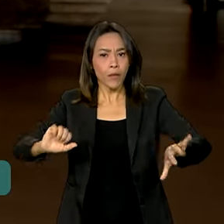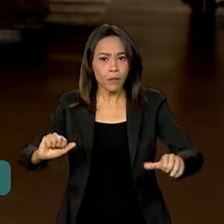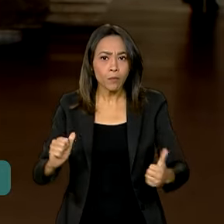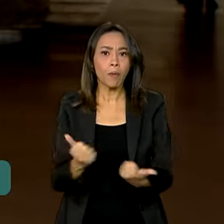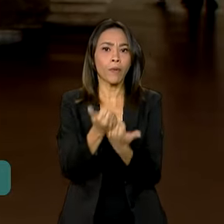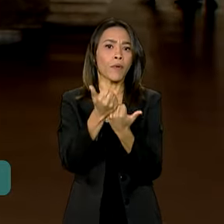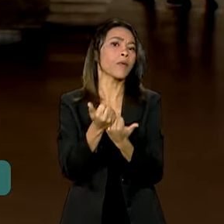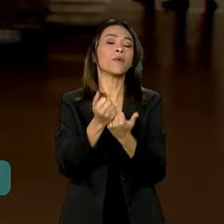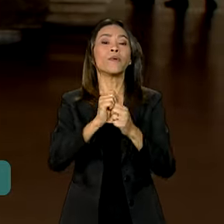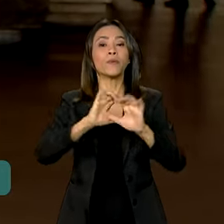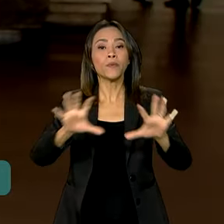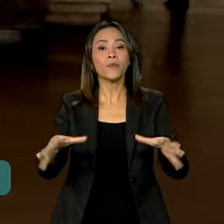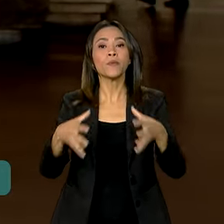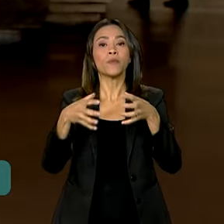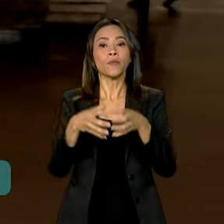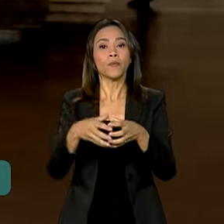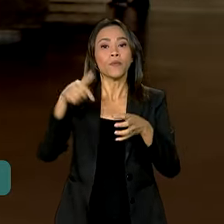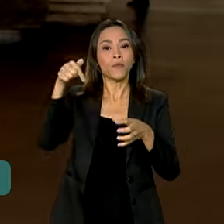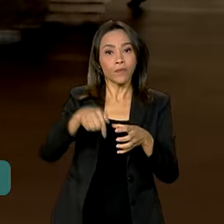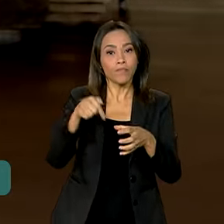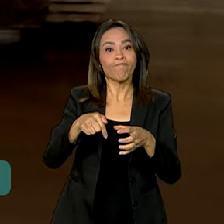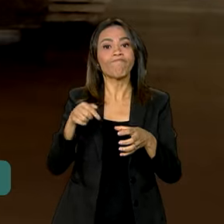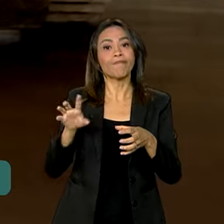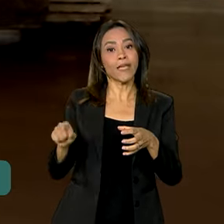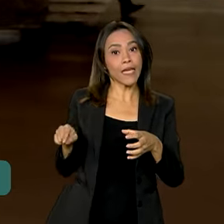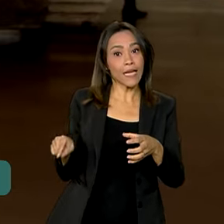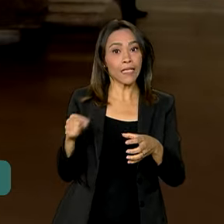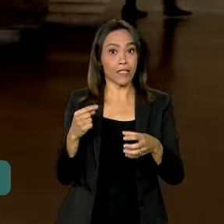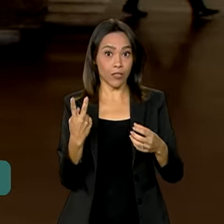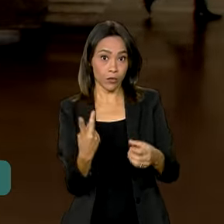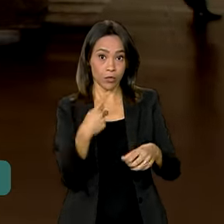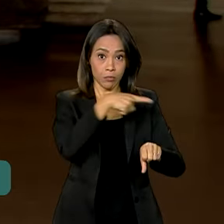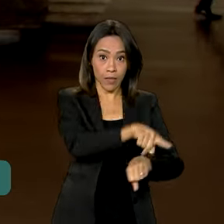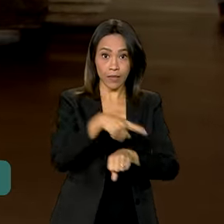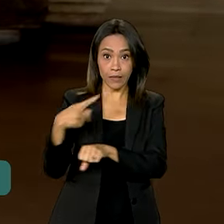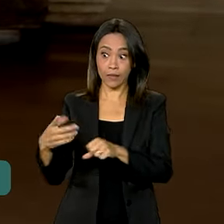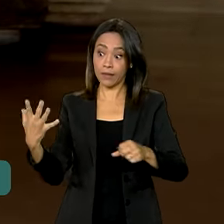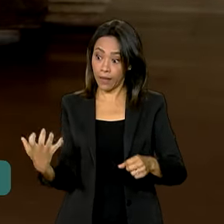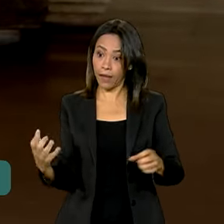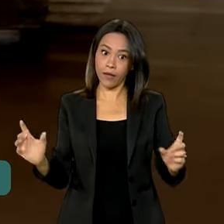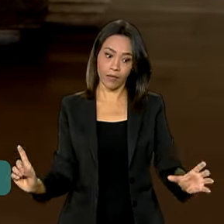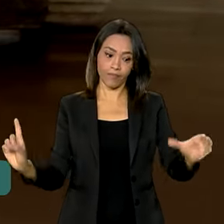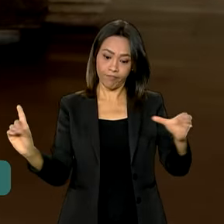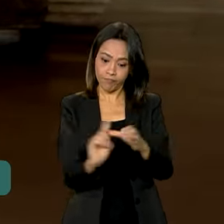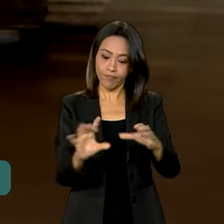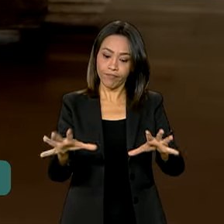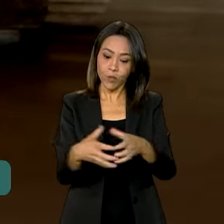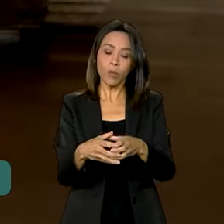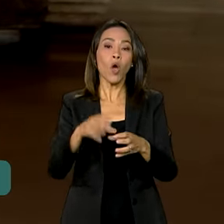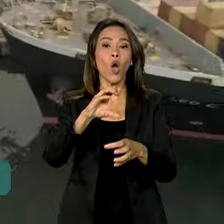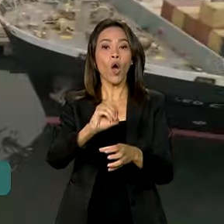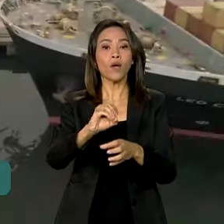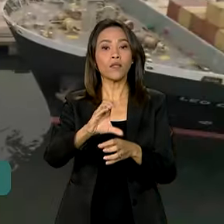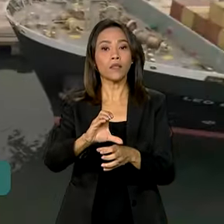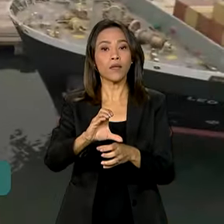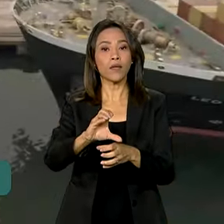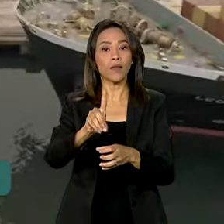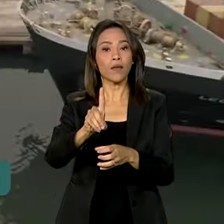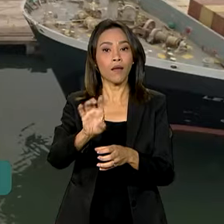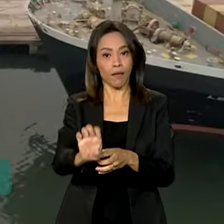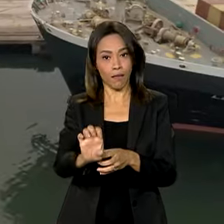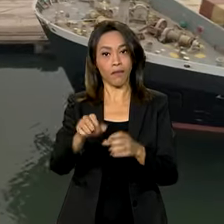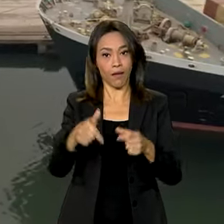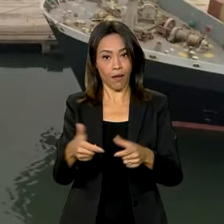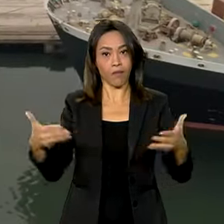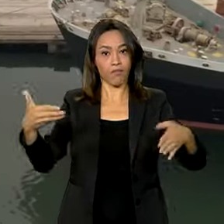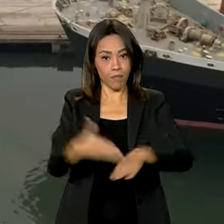e Desenvolvimento Econômico. As duas nações querem se tornar membros da OCDE. O Brasil